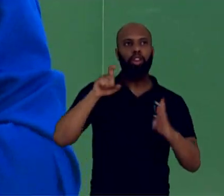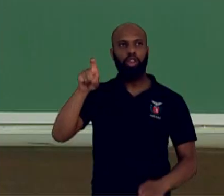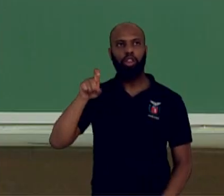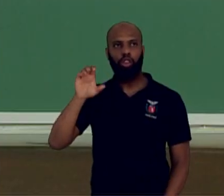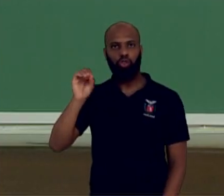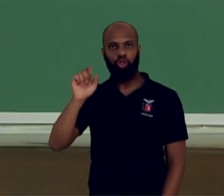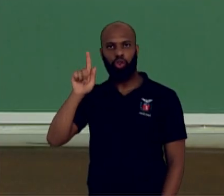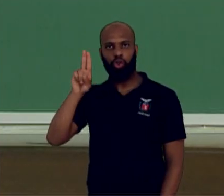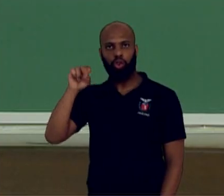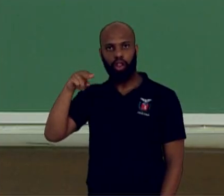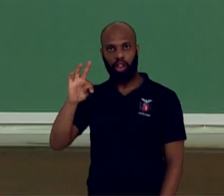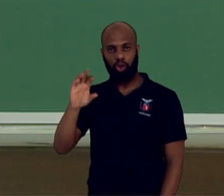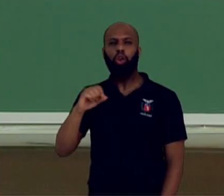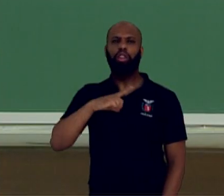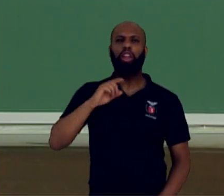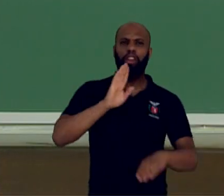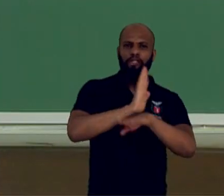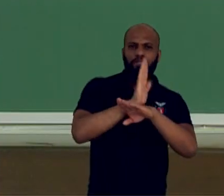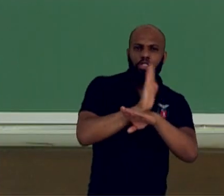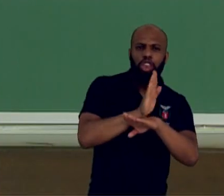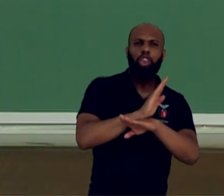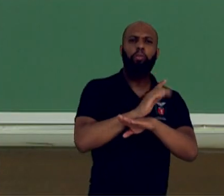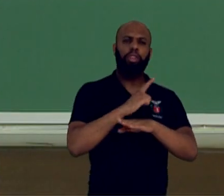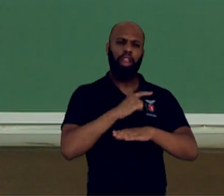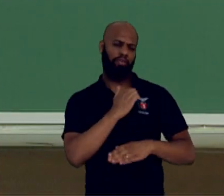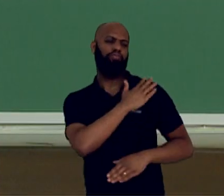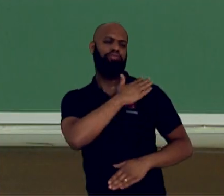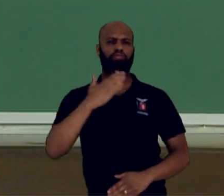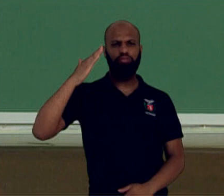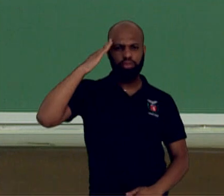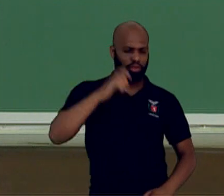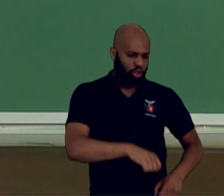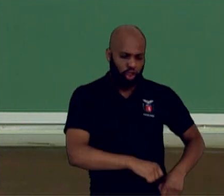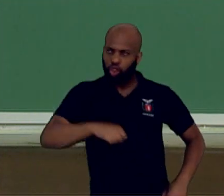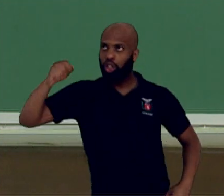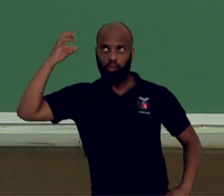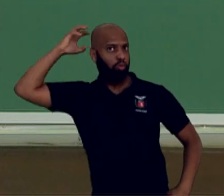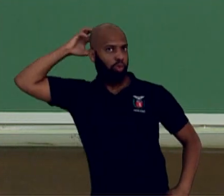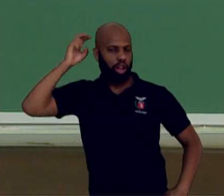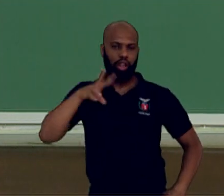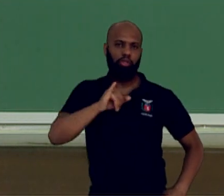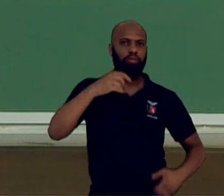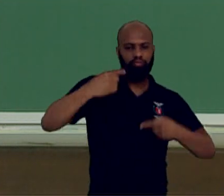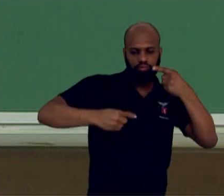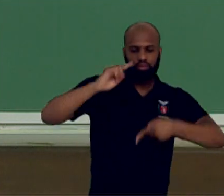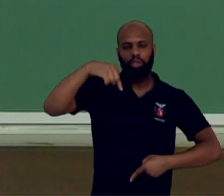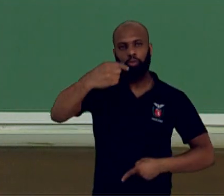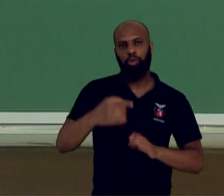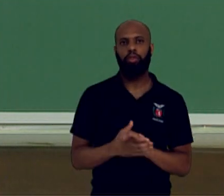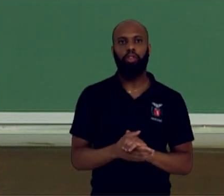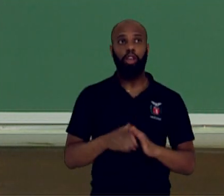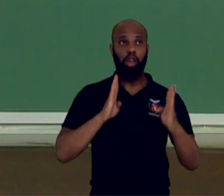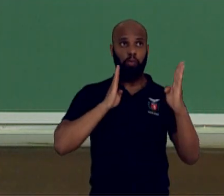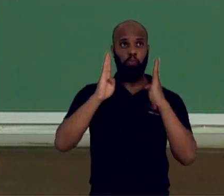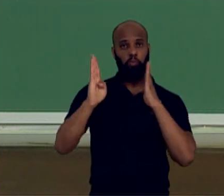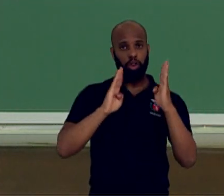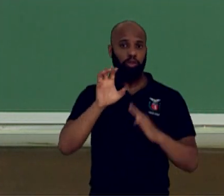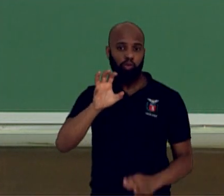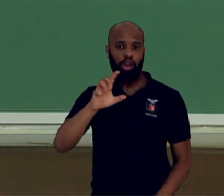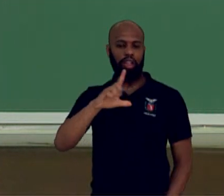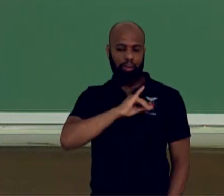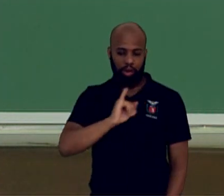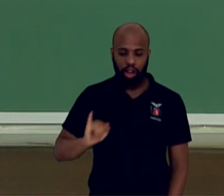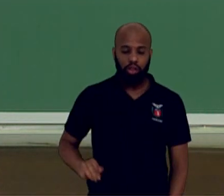parte de filmes, aquela representação de guerreiros e samurais, que nós vamos discutir daqui a pouquinho. O período shogunato, o imperador tinha